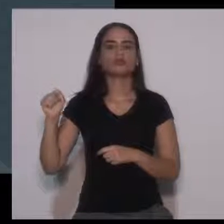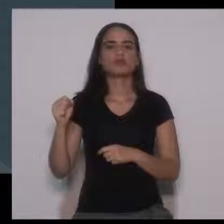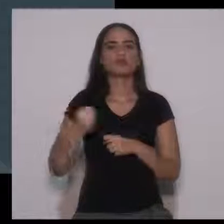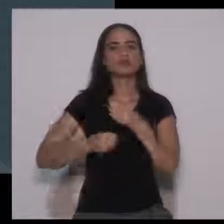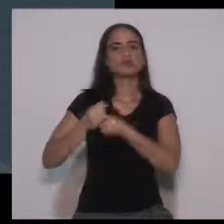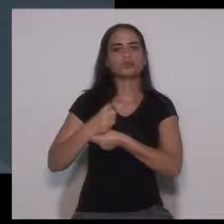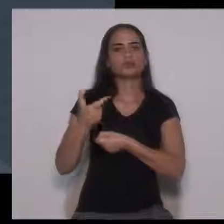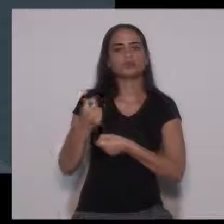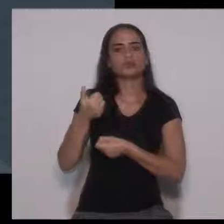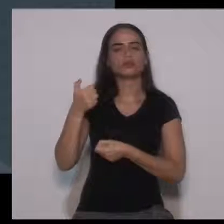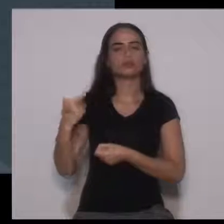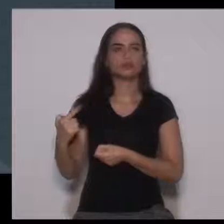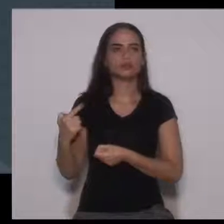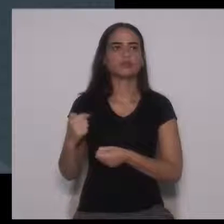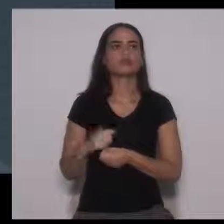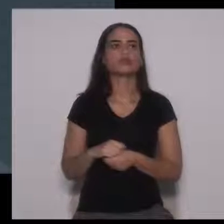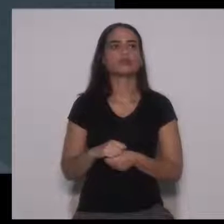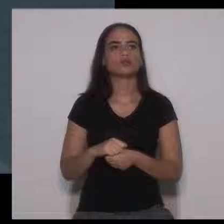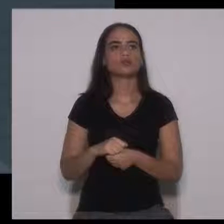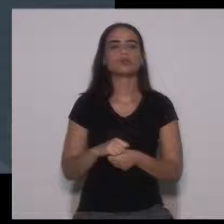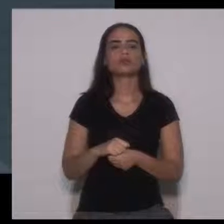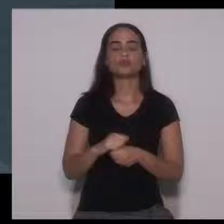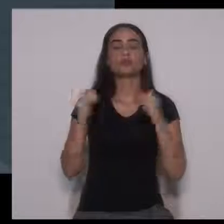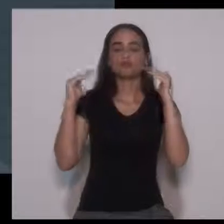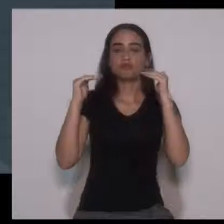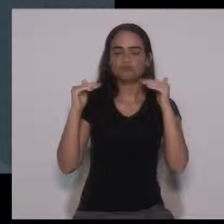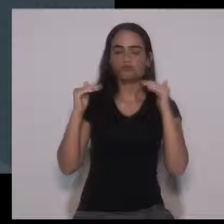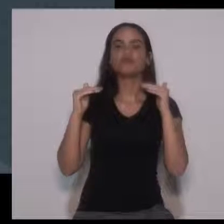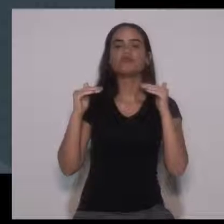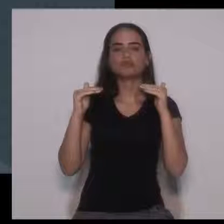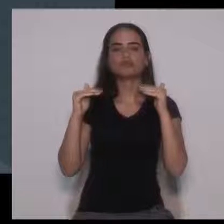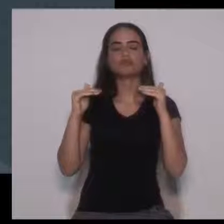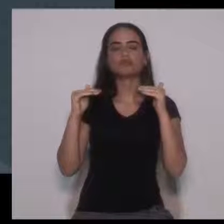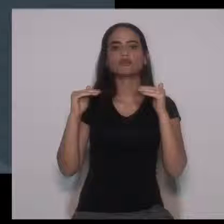Os estupros também são considerados subnotificados, fala-se que só